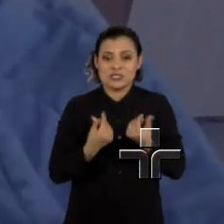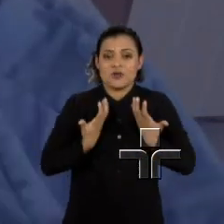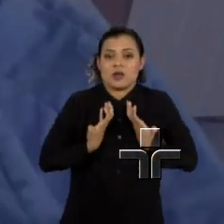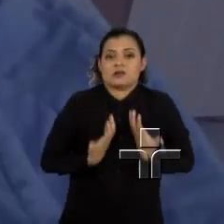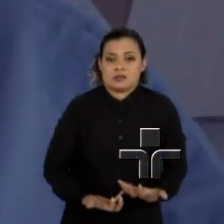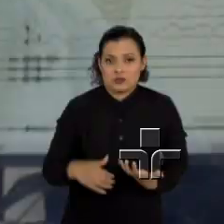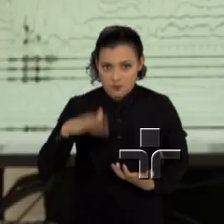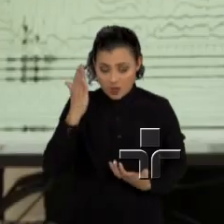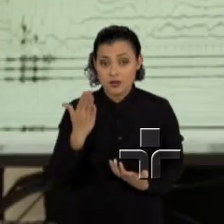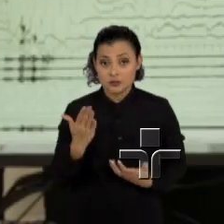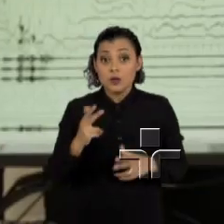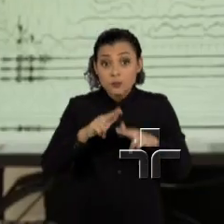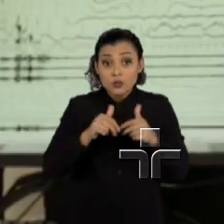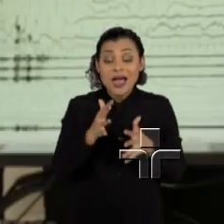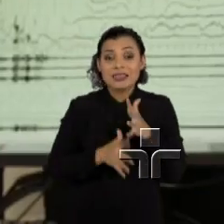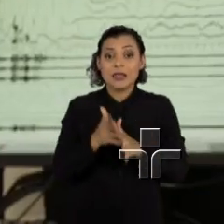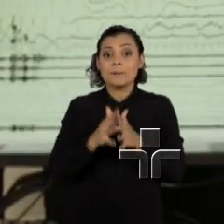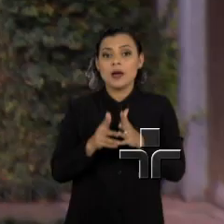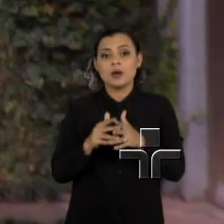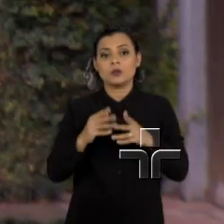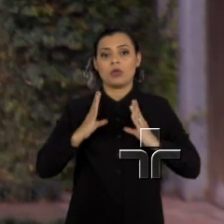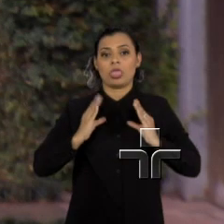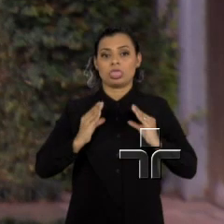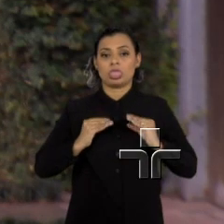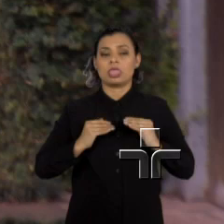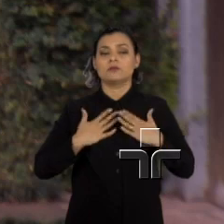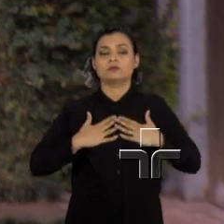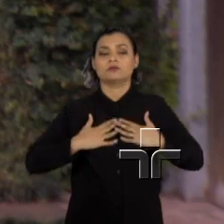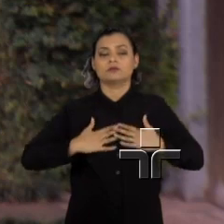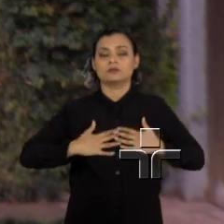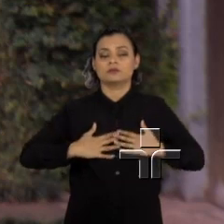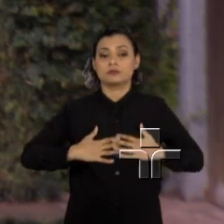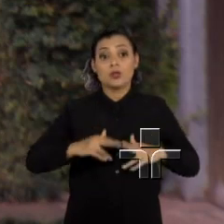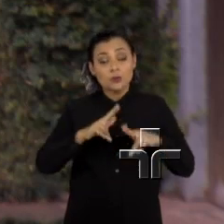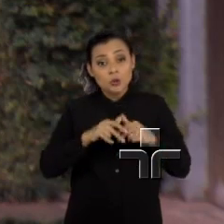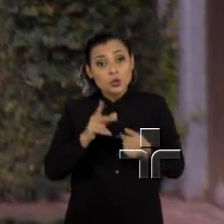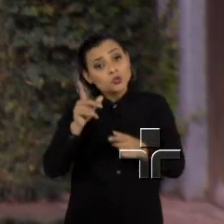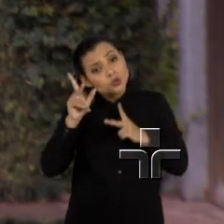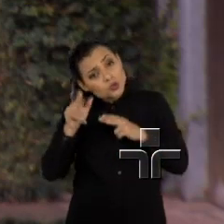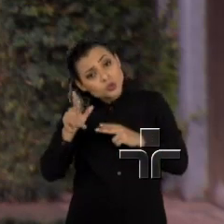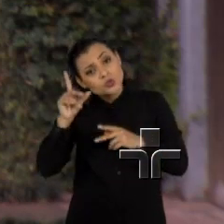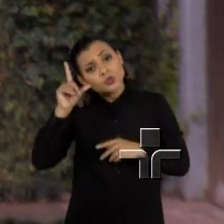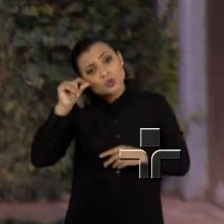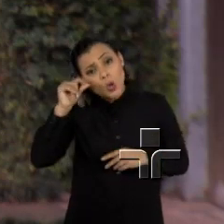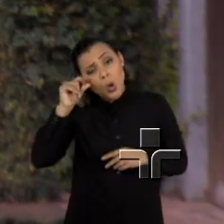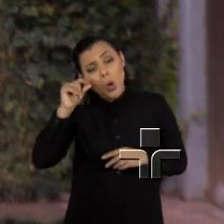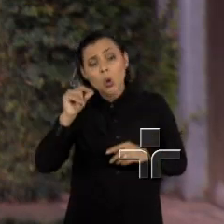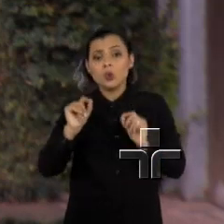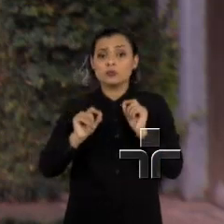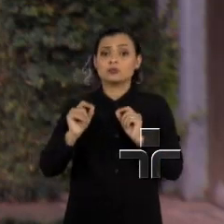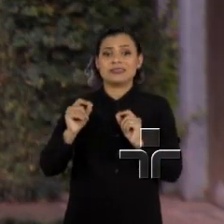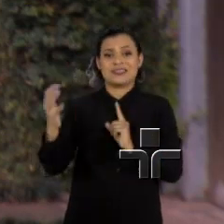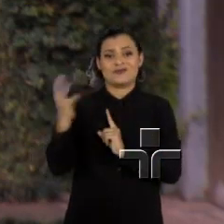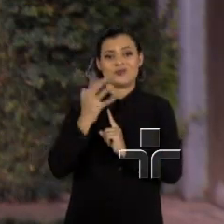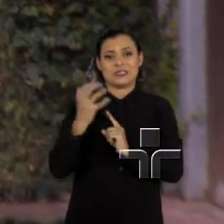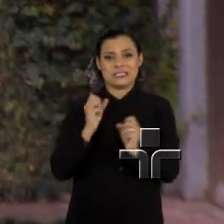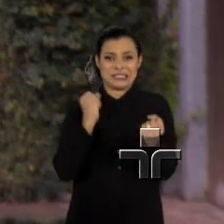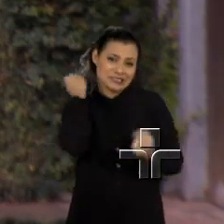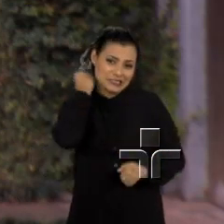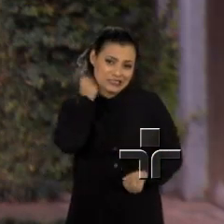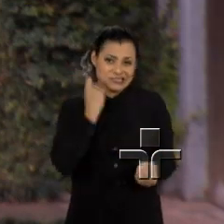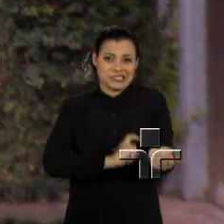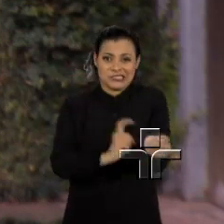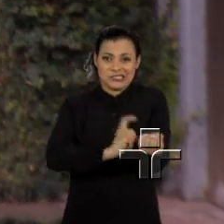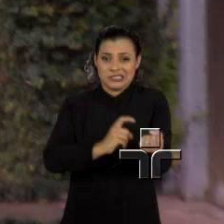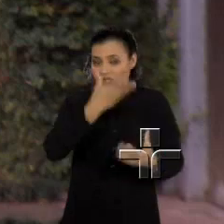cansaço, impedindo que a musculatura relaxe. A falta de sono influencia diretamente na qualidade de vida. Irritação, falhas